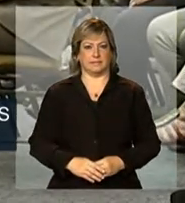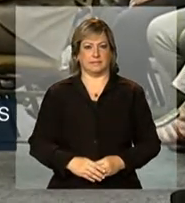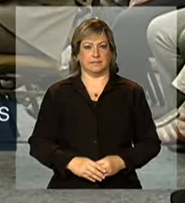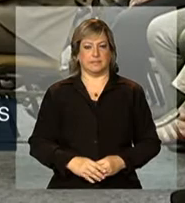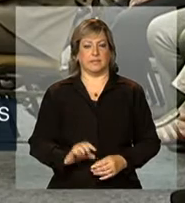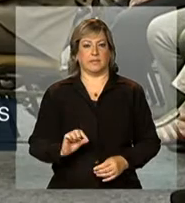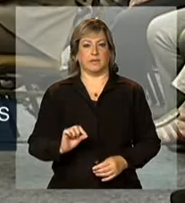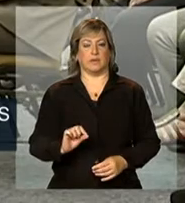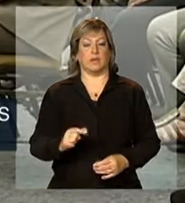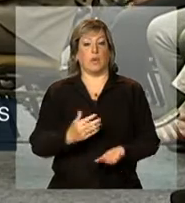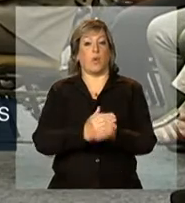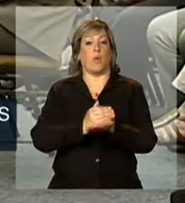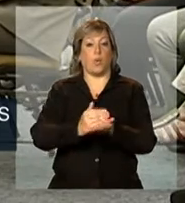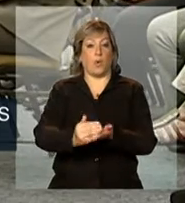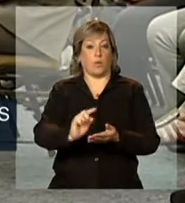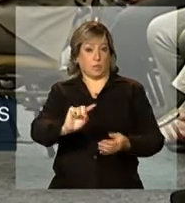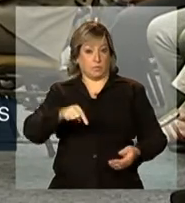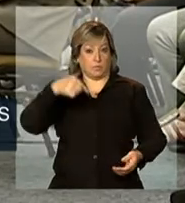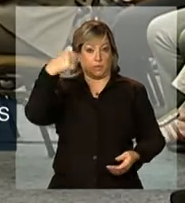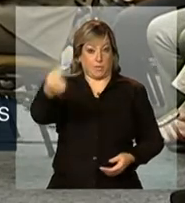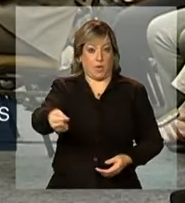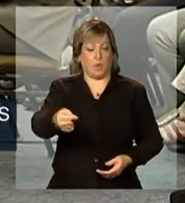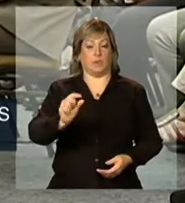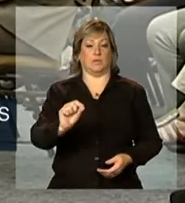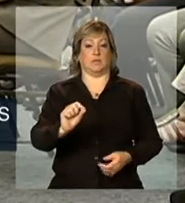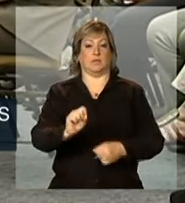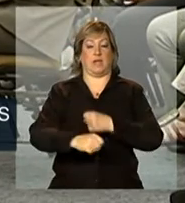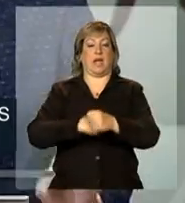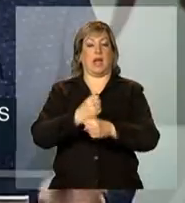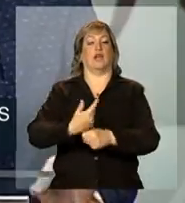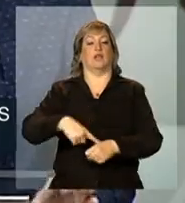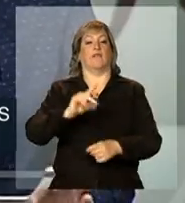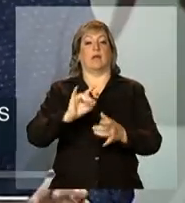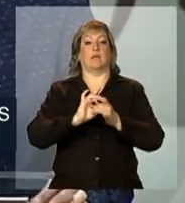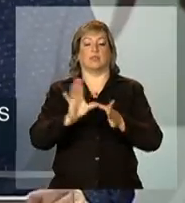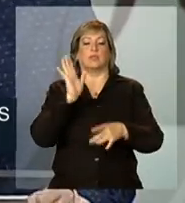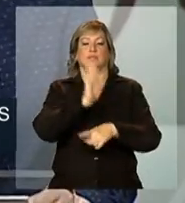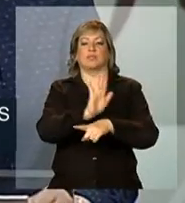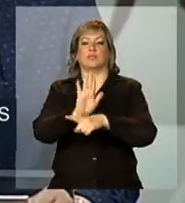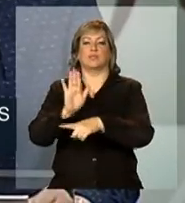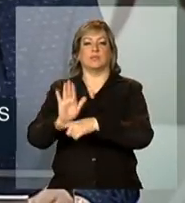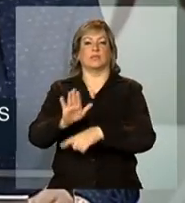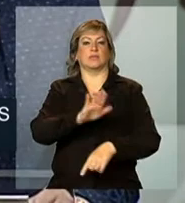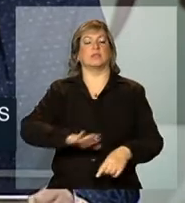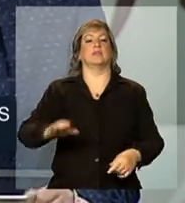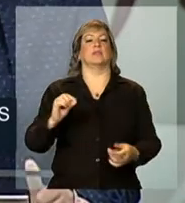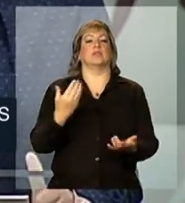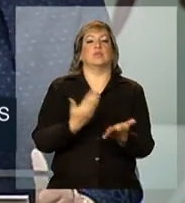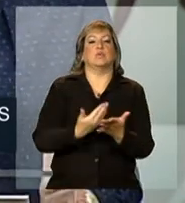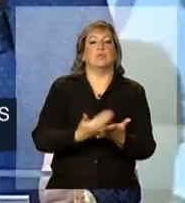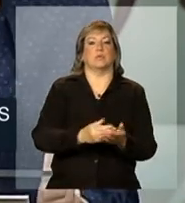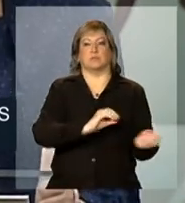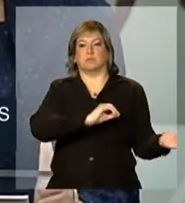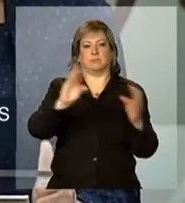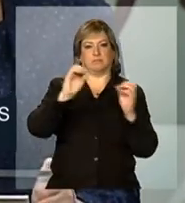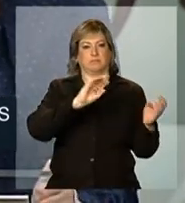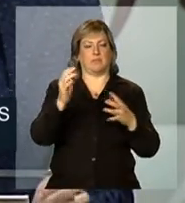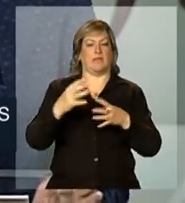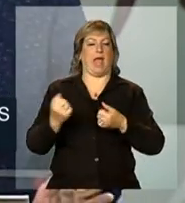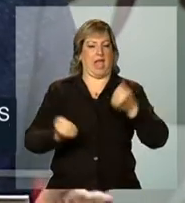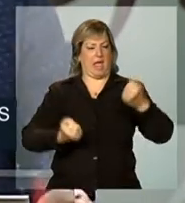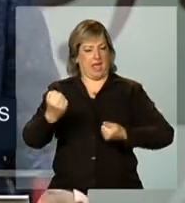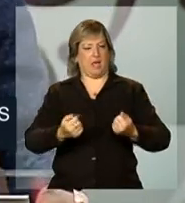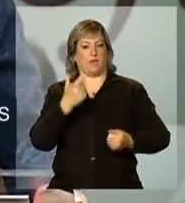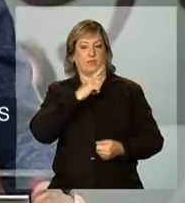2013. E no início do próximo ano letivo, eles estarão disponíveis para transportar os nossos estudantes. A reforma